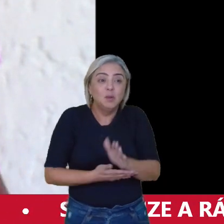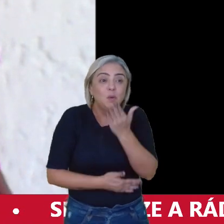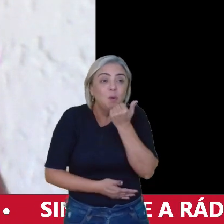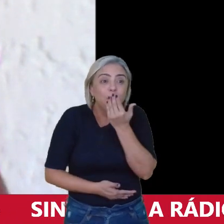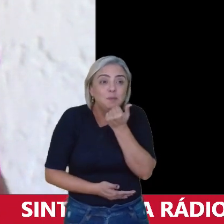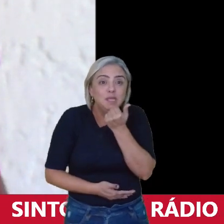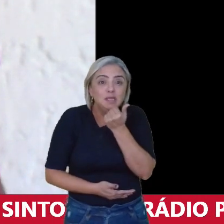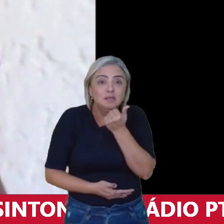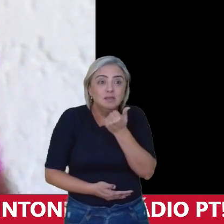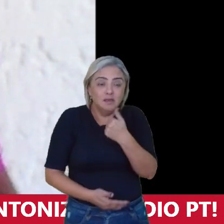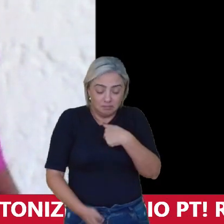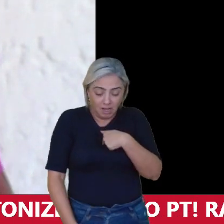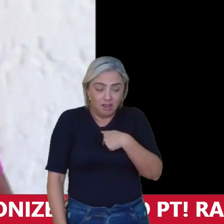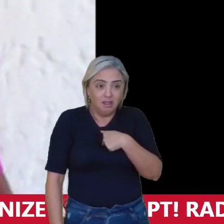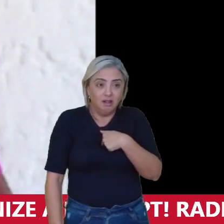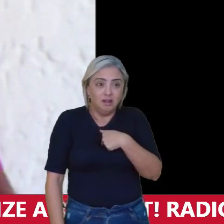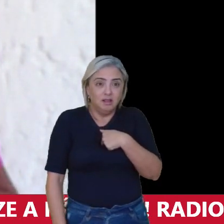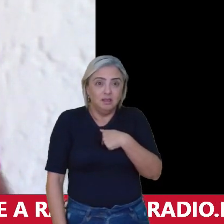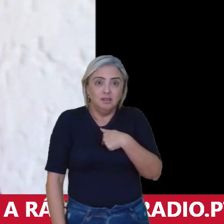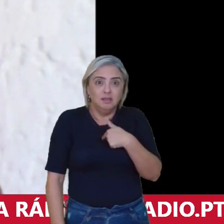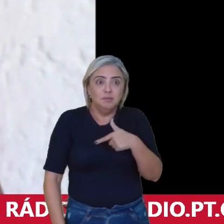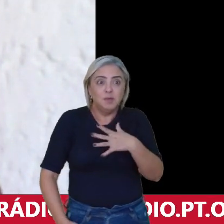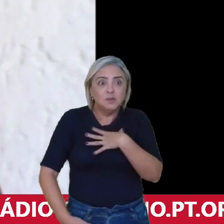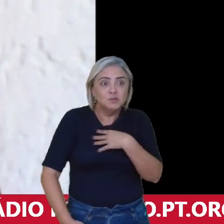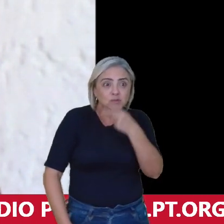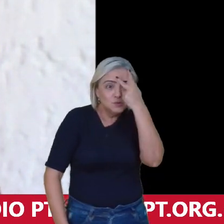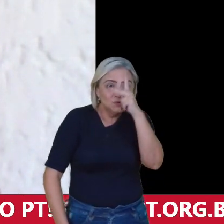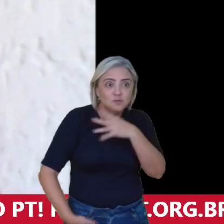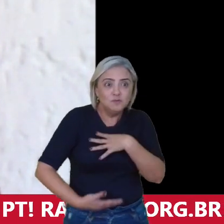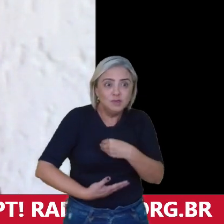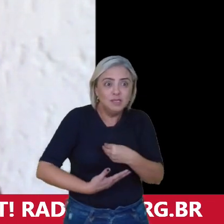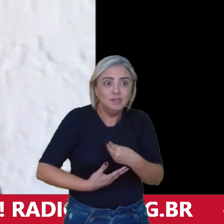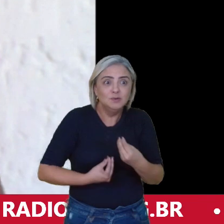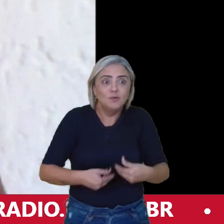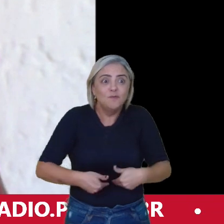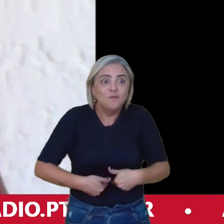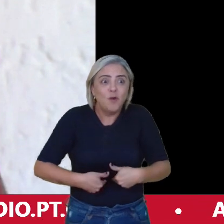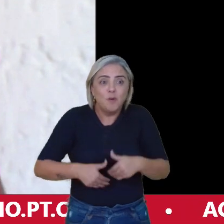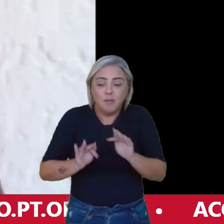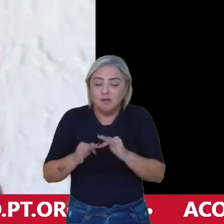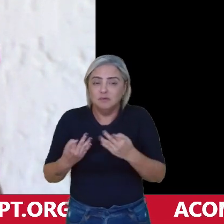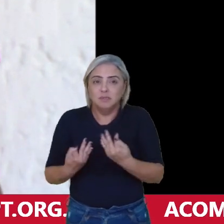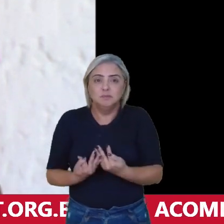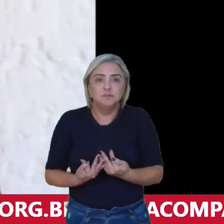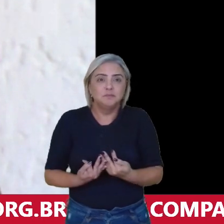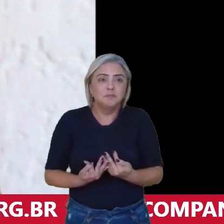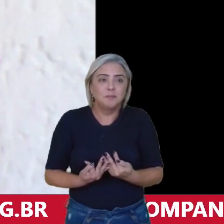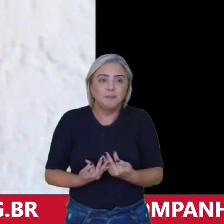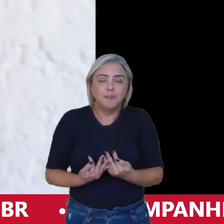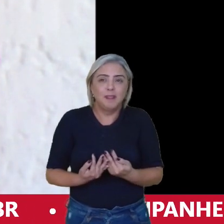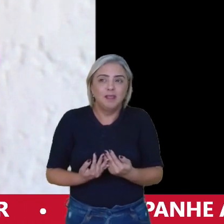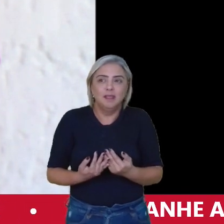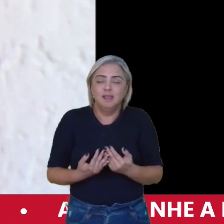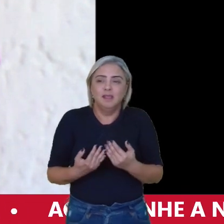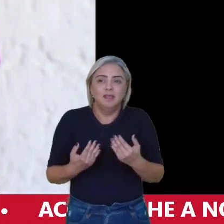para ter para ela mesma e para seus filhos é um patamar